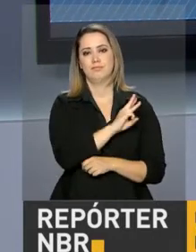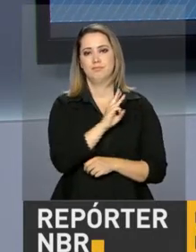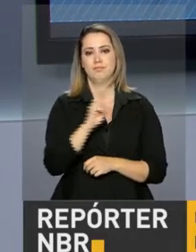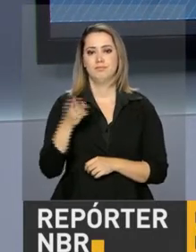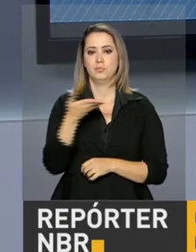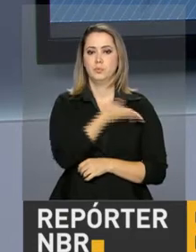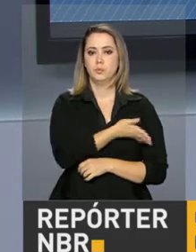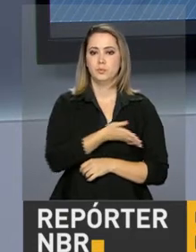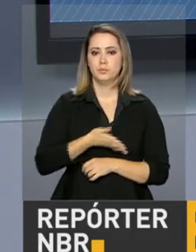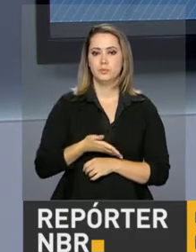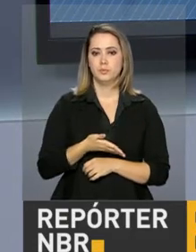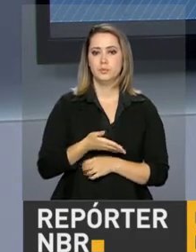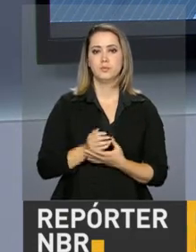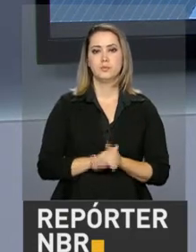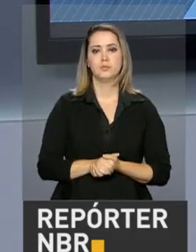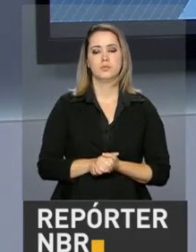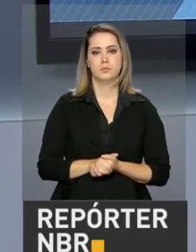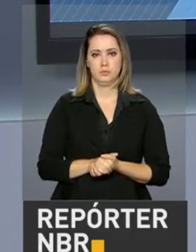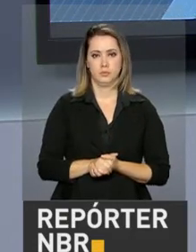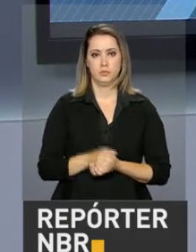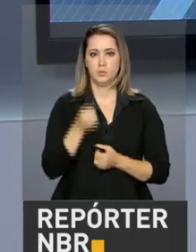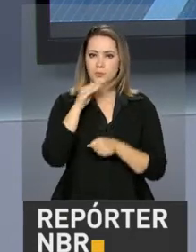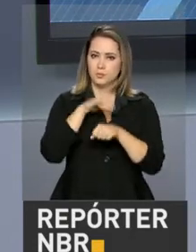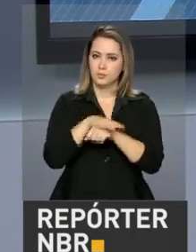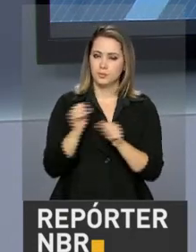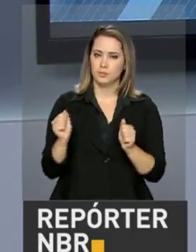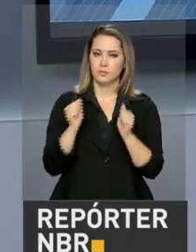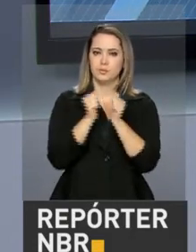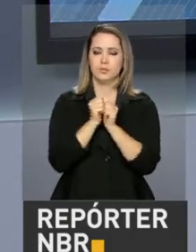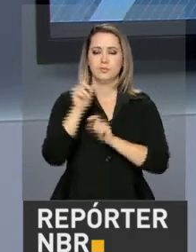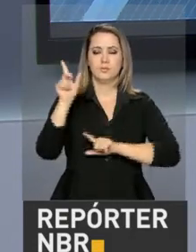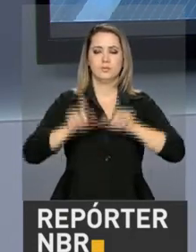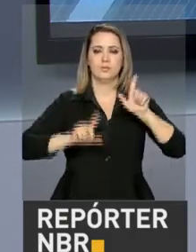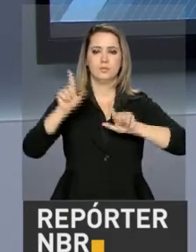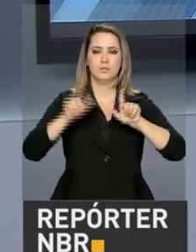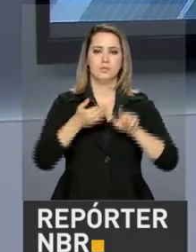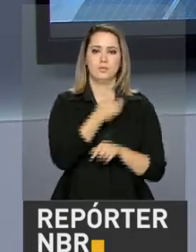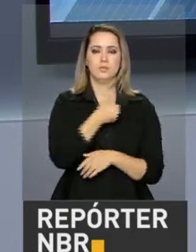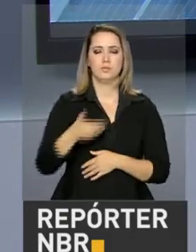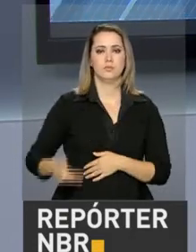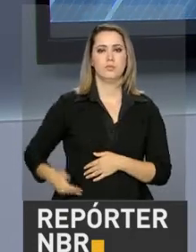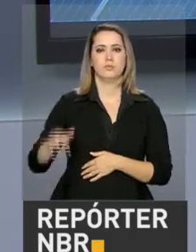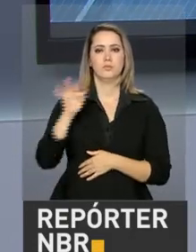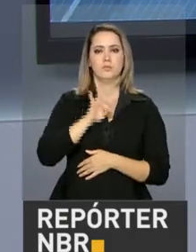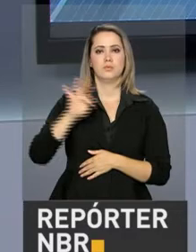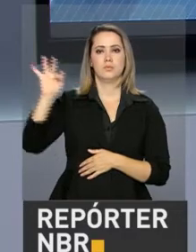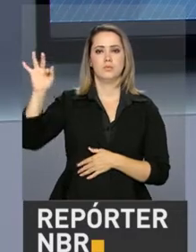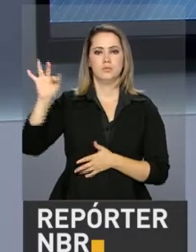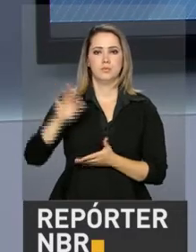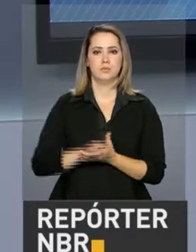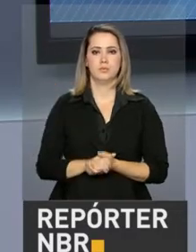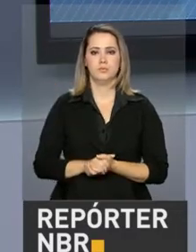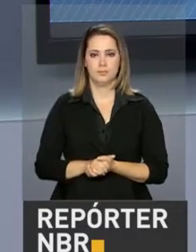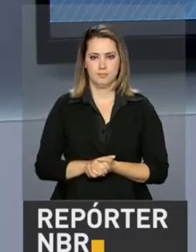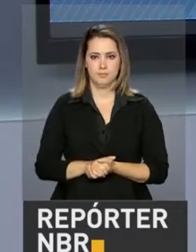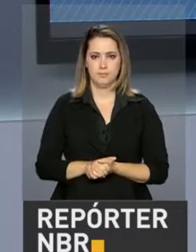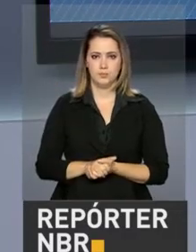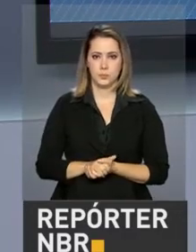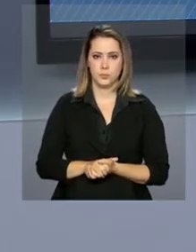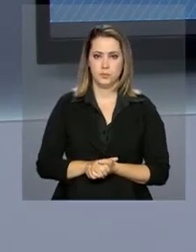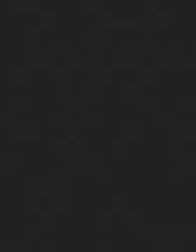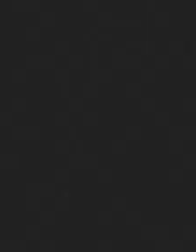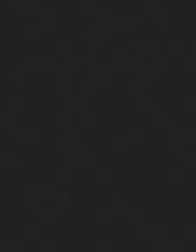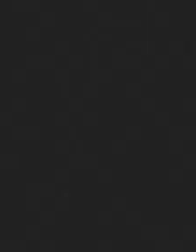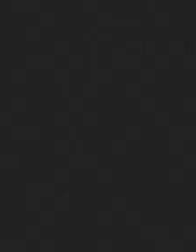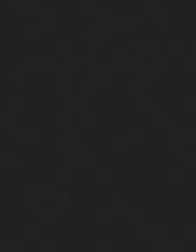disponível em nossa página na internet. Uma boa noite para você. Continue com a gente aqui na NBR, a TV do Governo Federal.